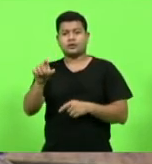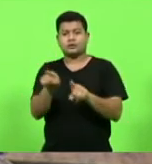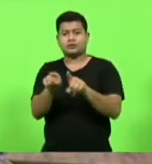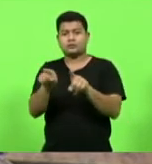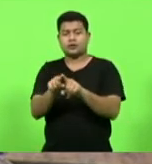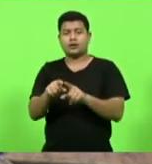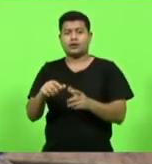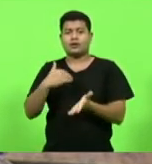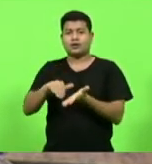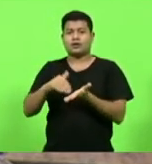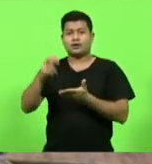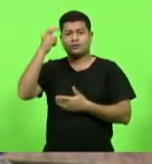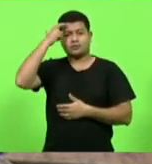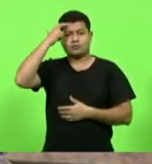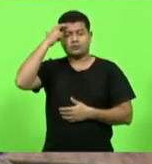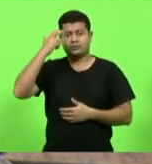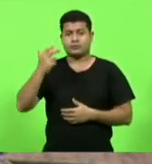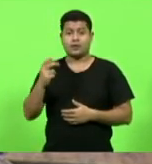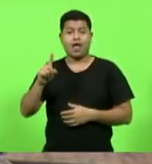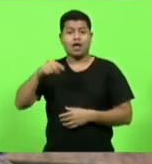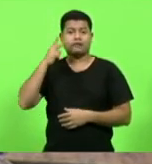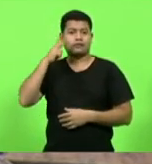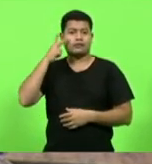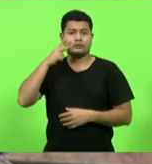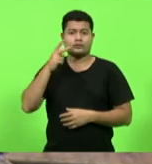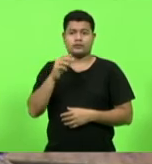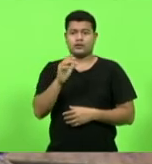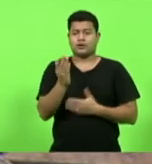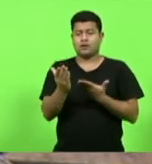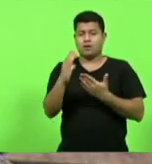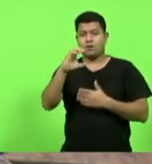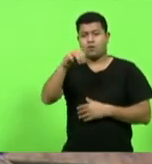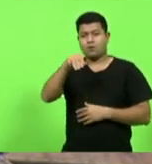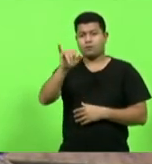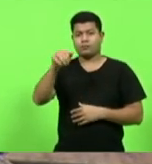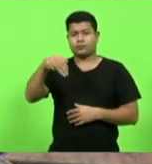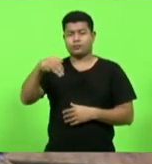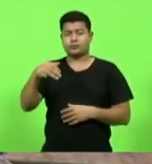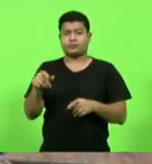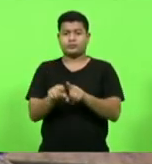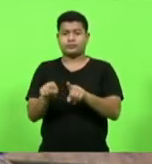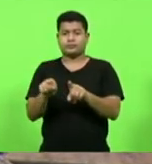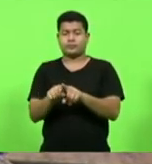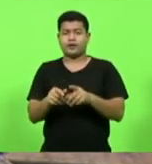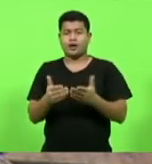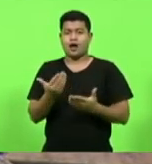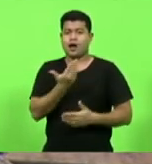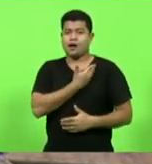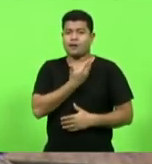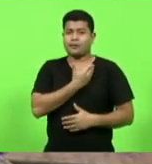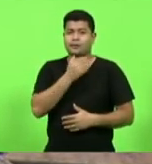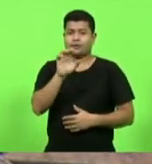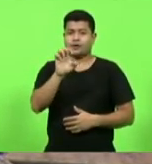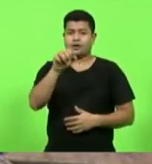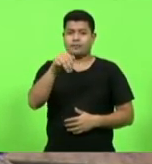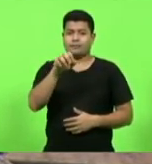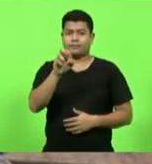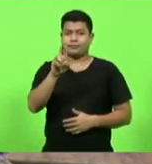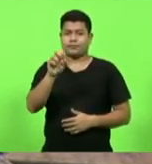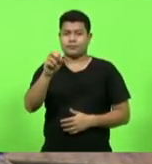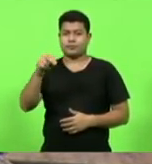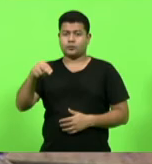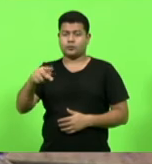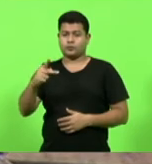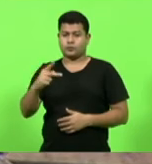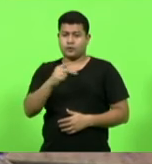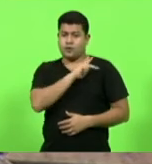lá, também o Osni, que é o secretário das Águas lá em Guaramirim, e o nosso colega Emerson Flores, presidente da